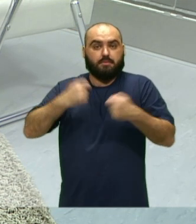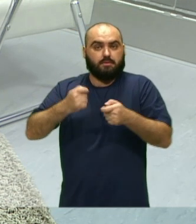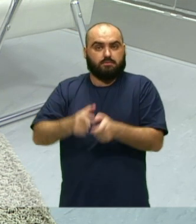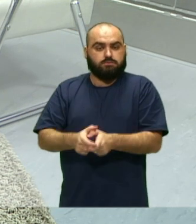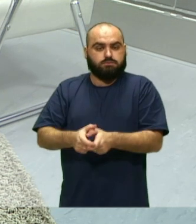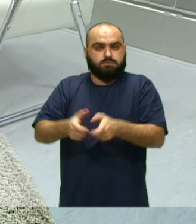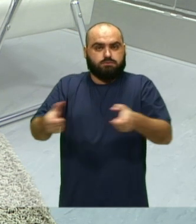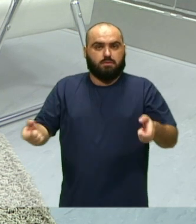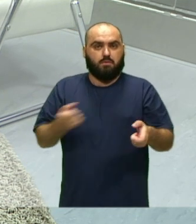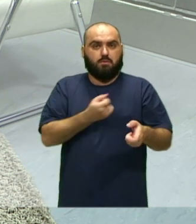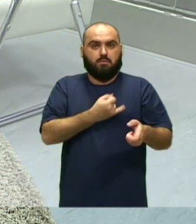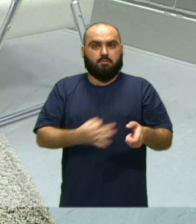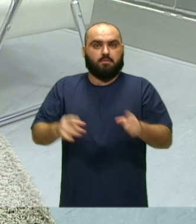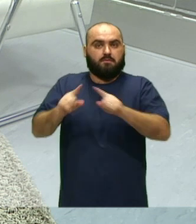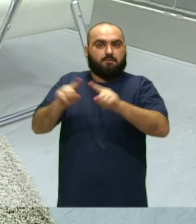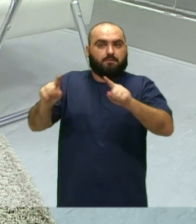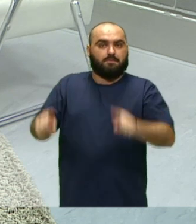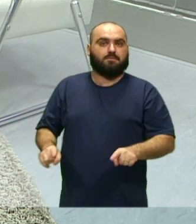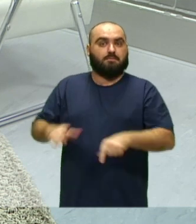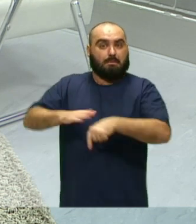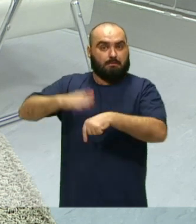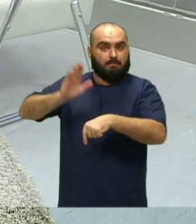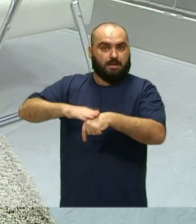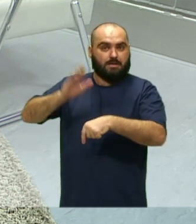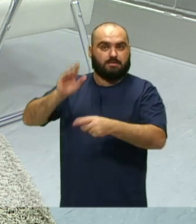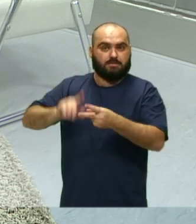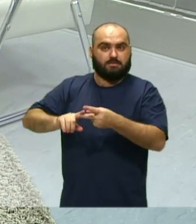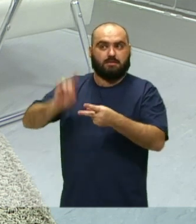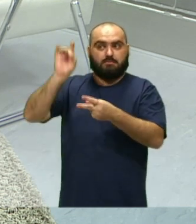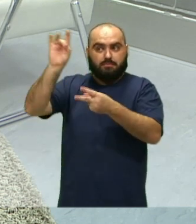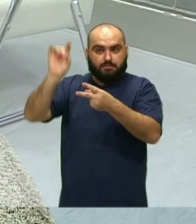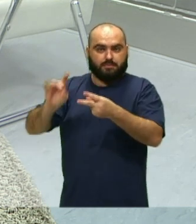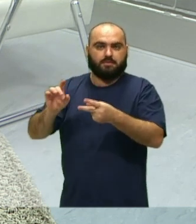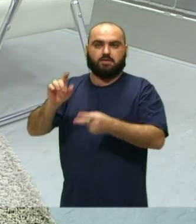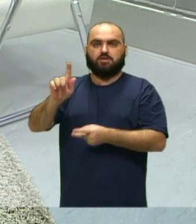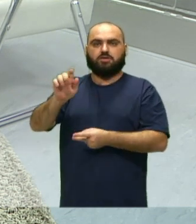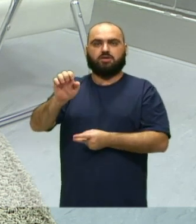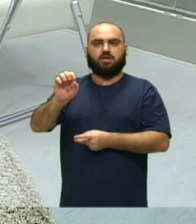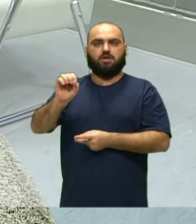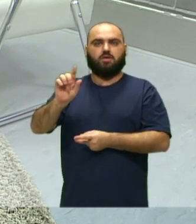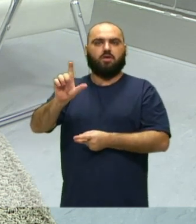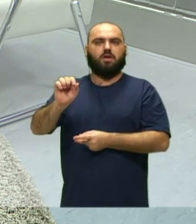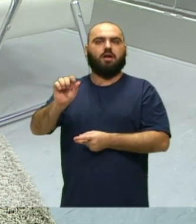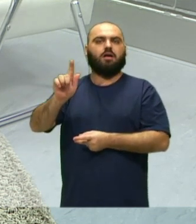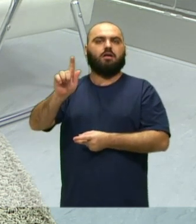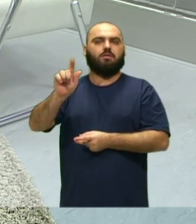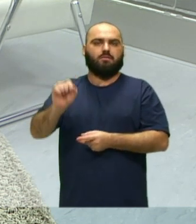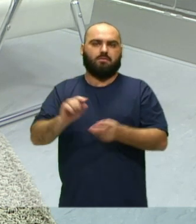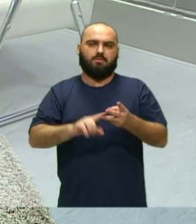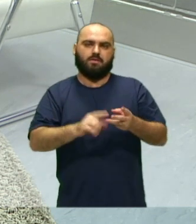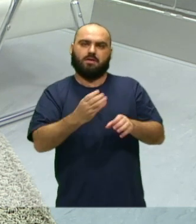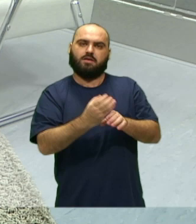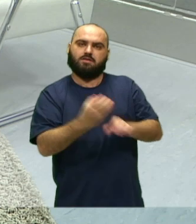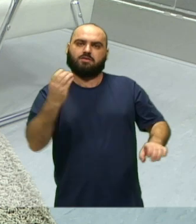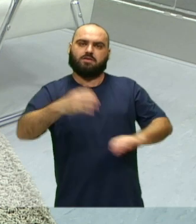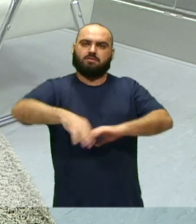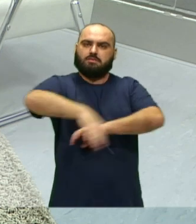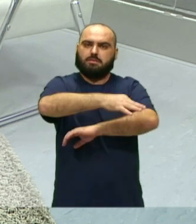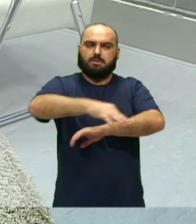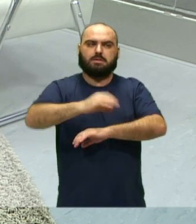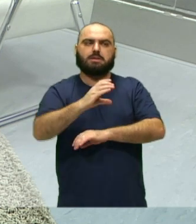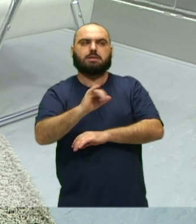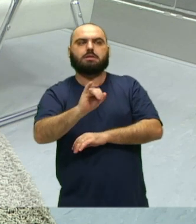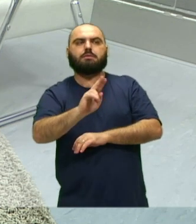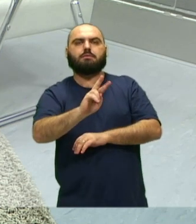de servidores, principalmente de agentes e também alguns especializados, geólogos, geógrafo e engenheiro civil. Sim. Como é que surgiu